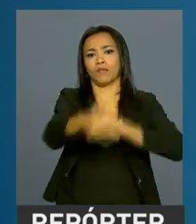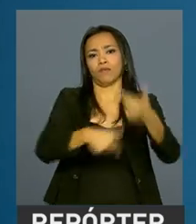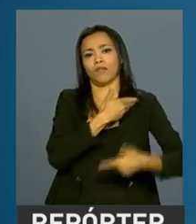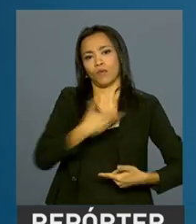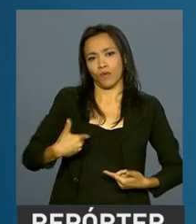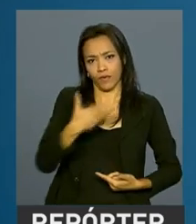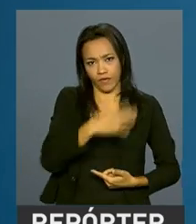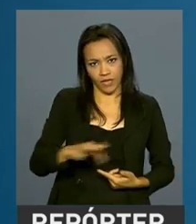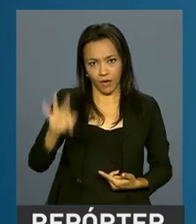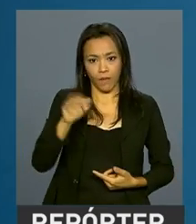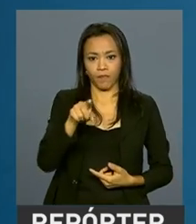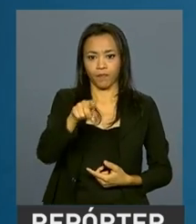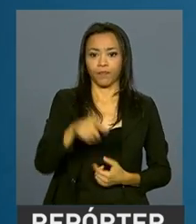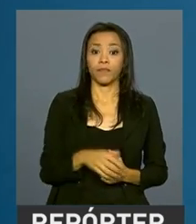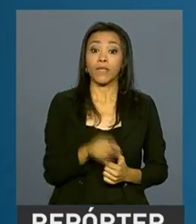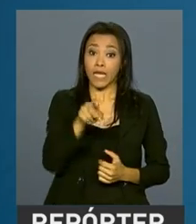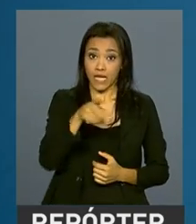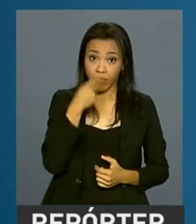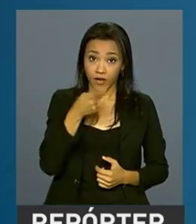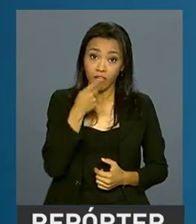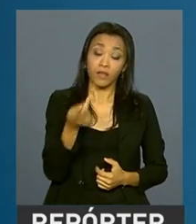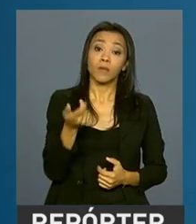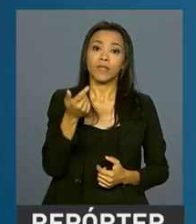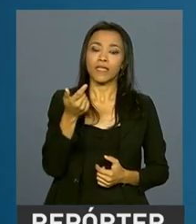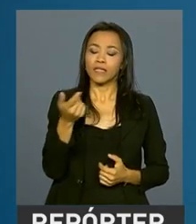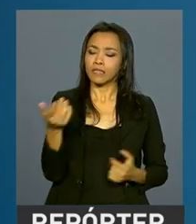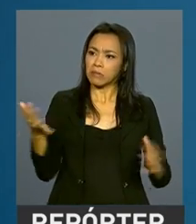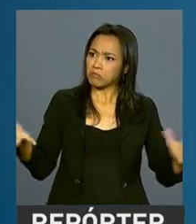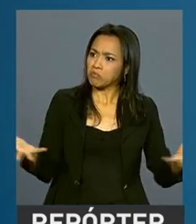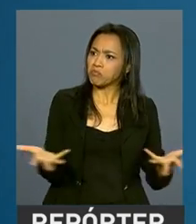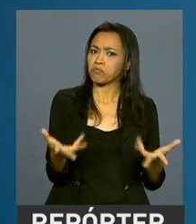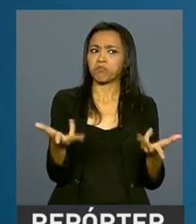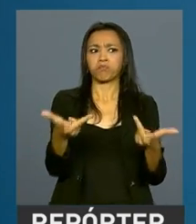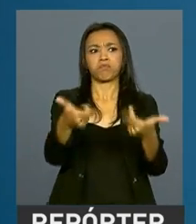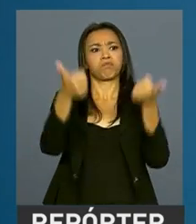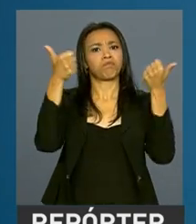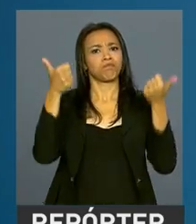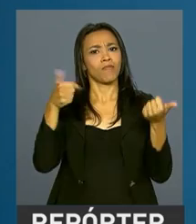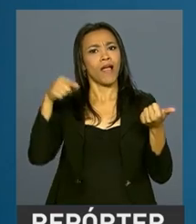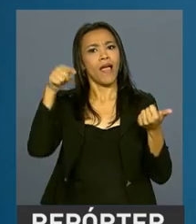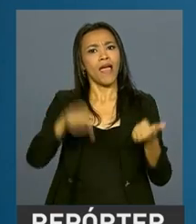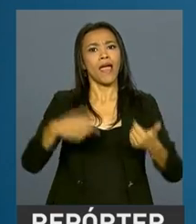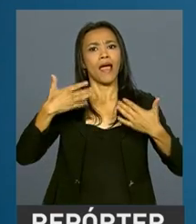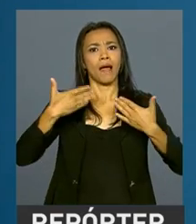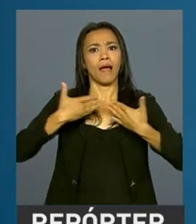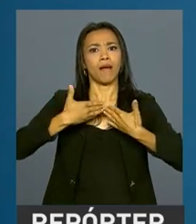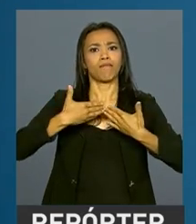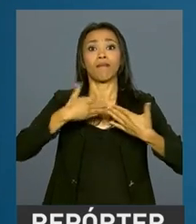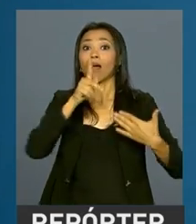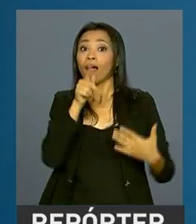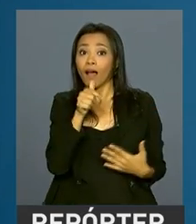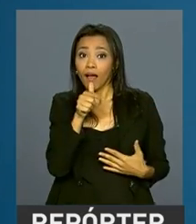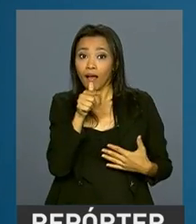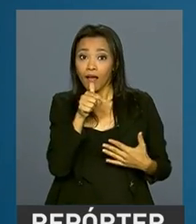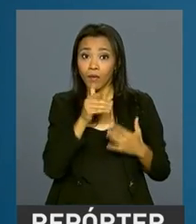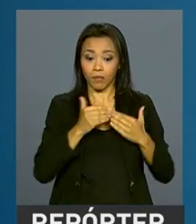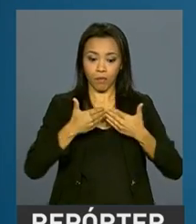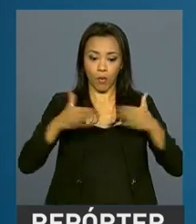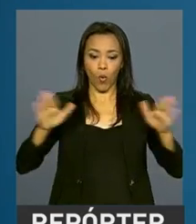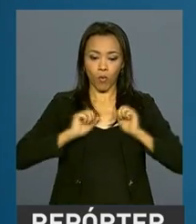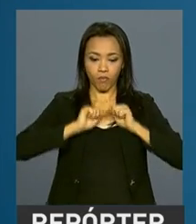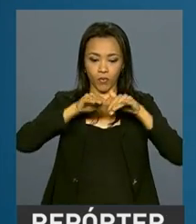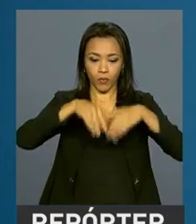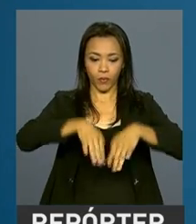Monteiro esta honra extraordinária de ser a porta de entrada do São Francisco